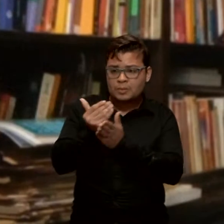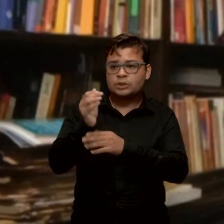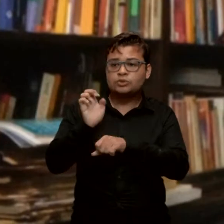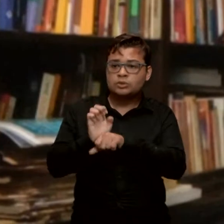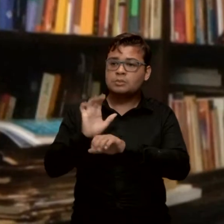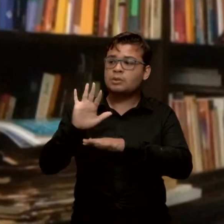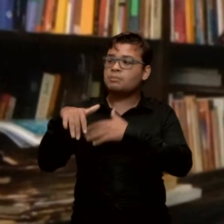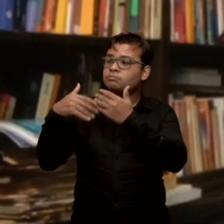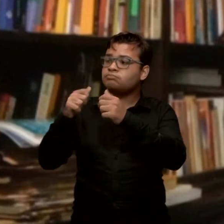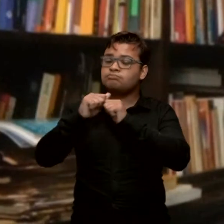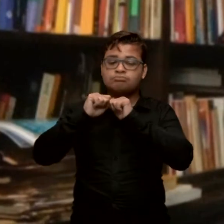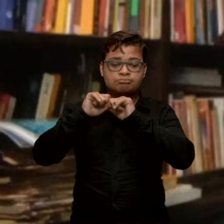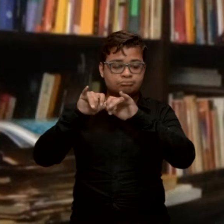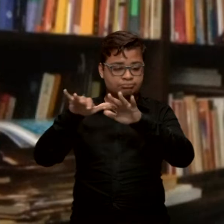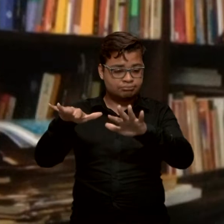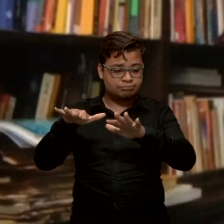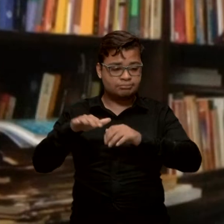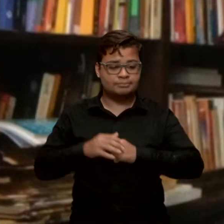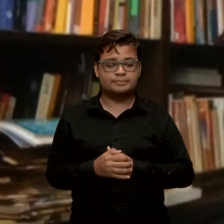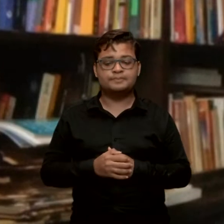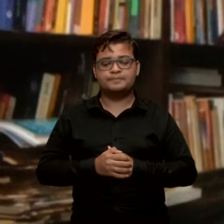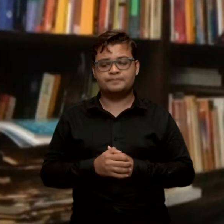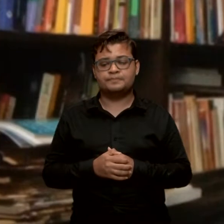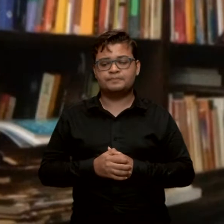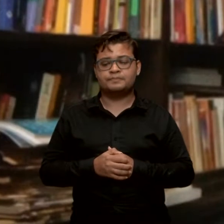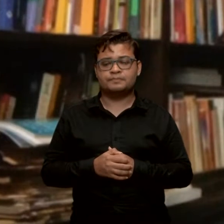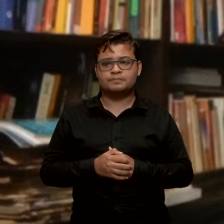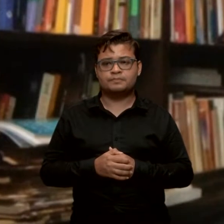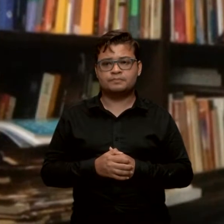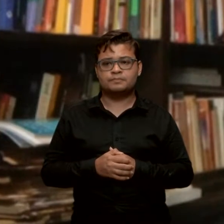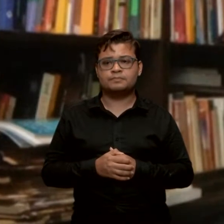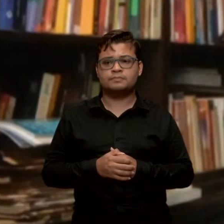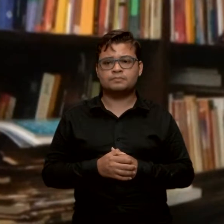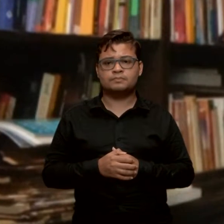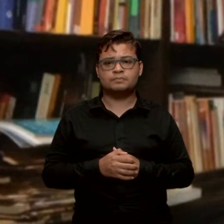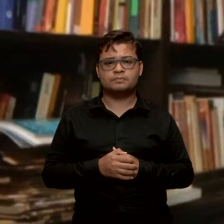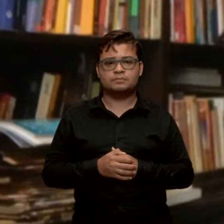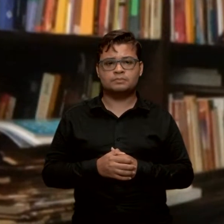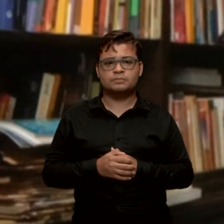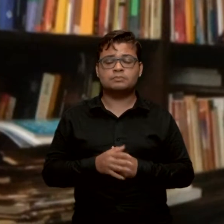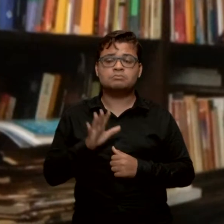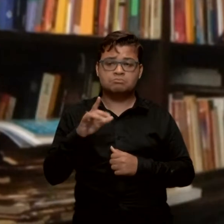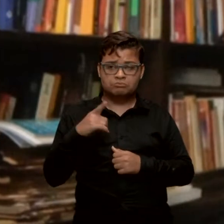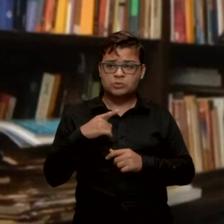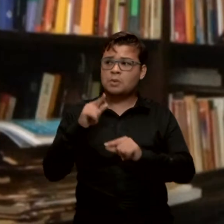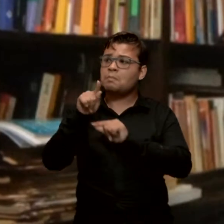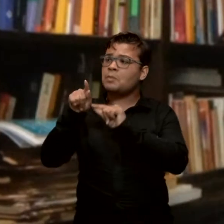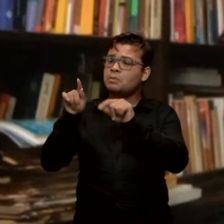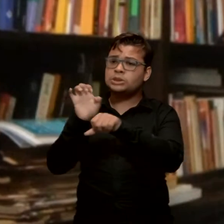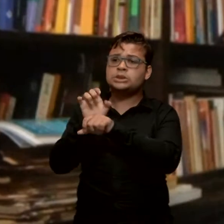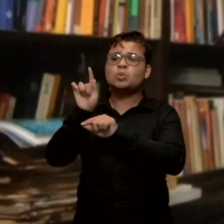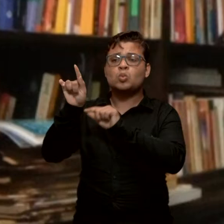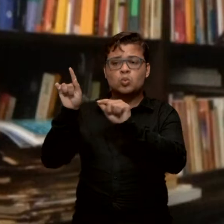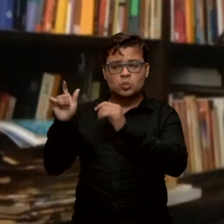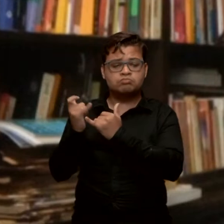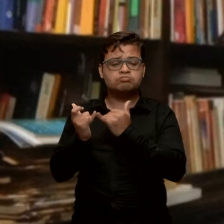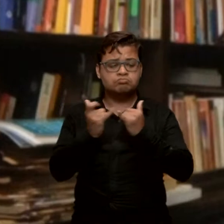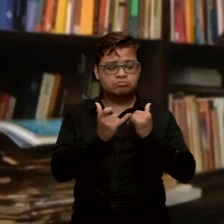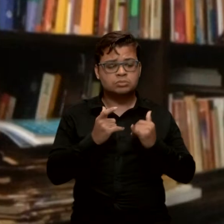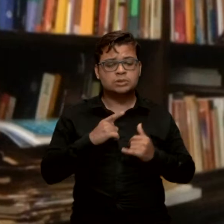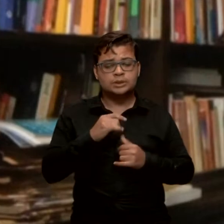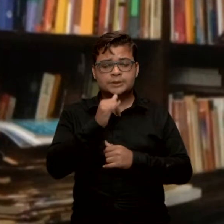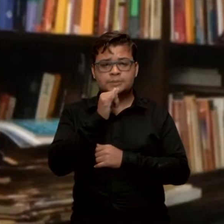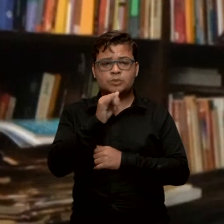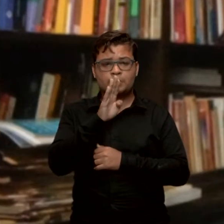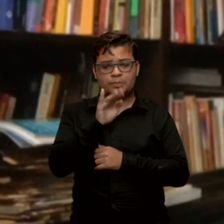já era uma semente que articulava muito bem, assim, fora das fronteiras do Estado, né? Por exemplo, os